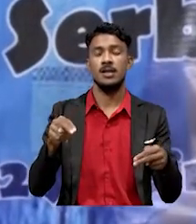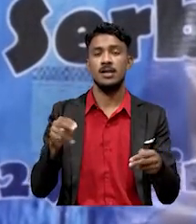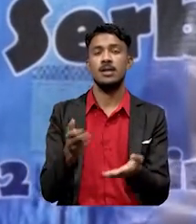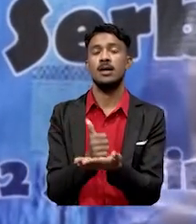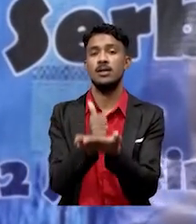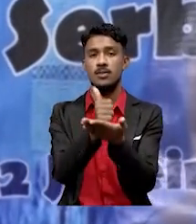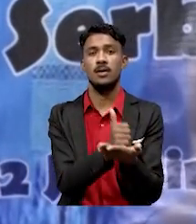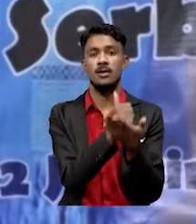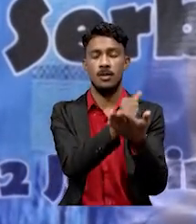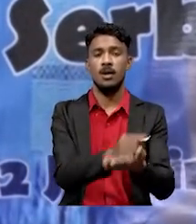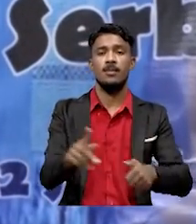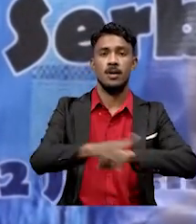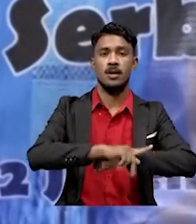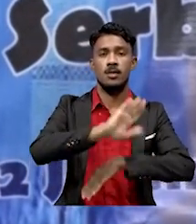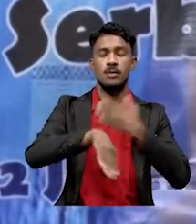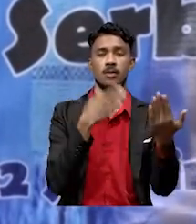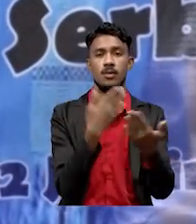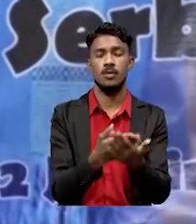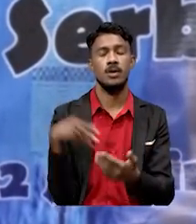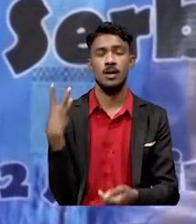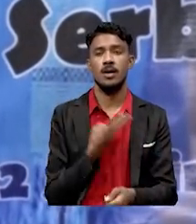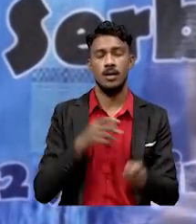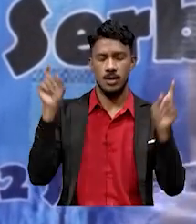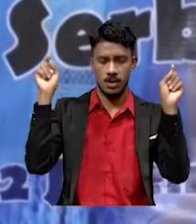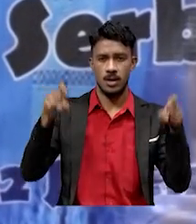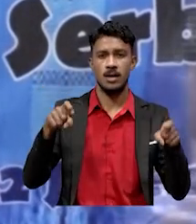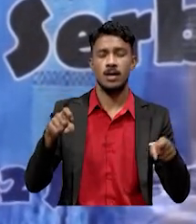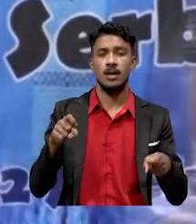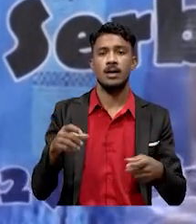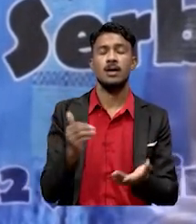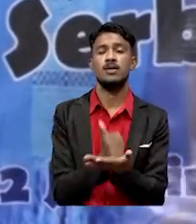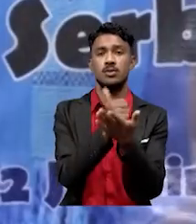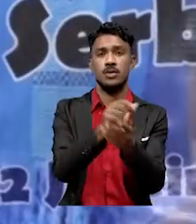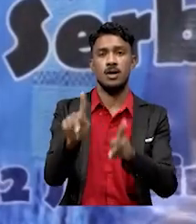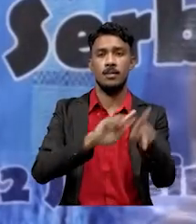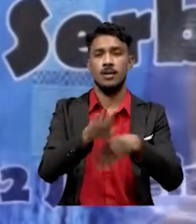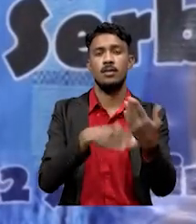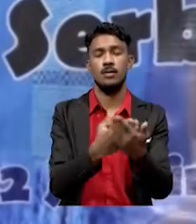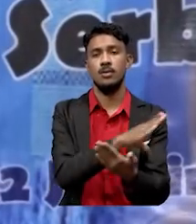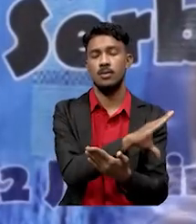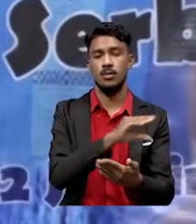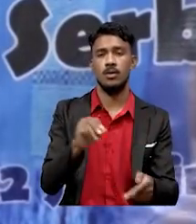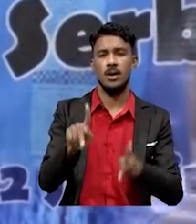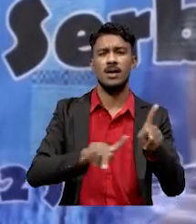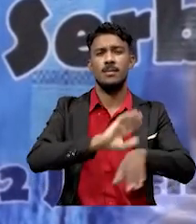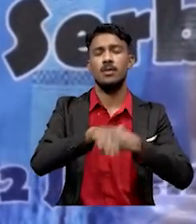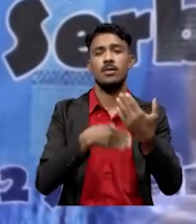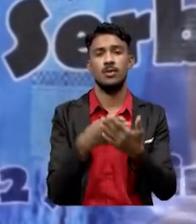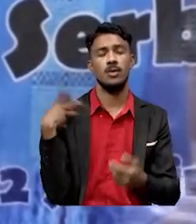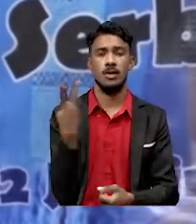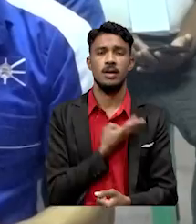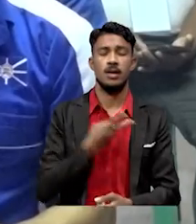todo. Ita precisa Lolo Lima para o líder todo. Ita precisa Lolo Lima para o povo toma, vai ter